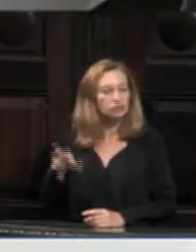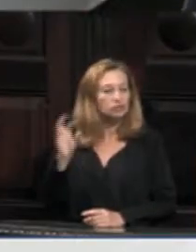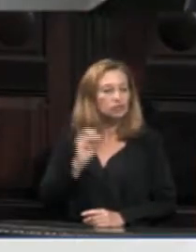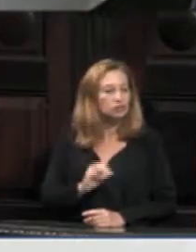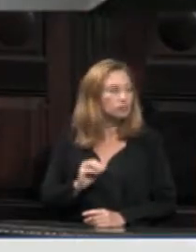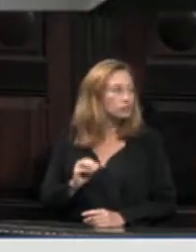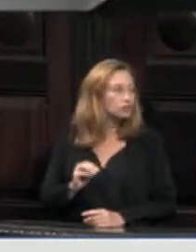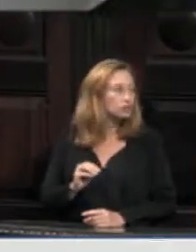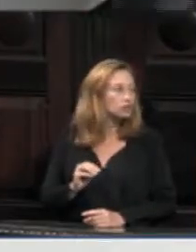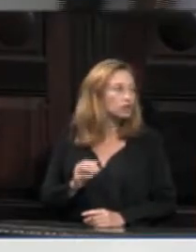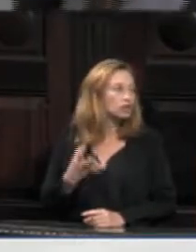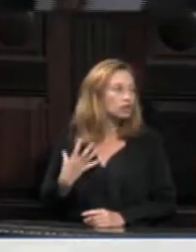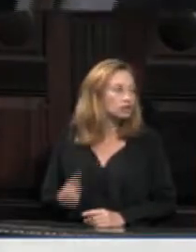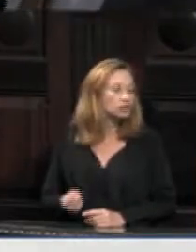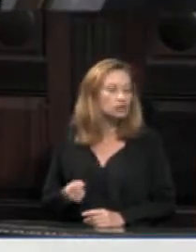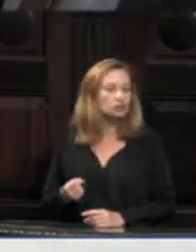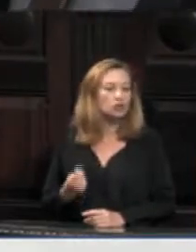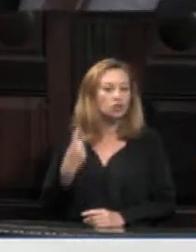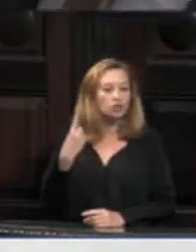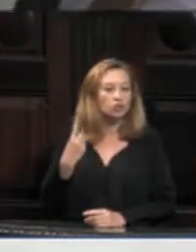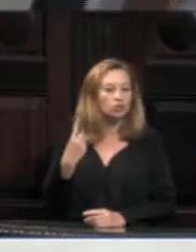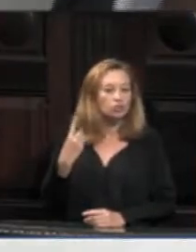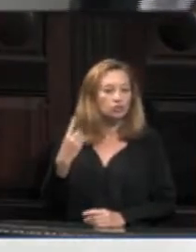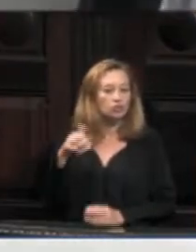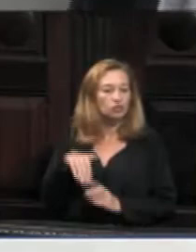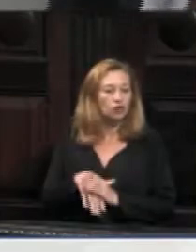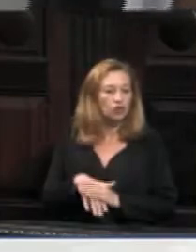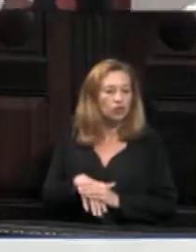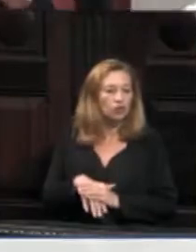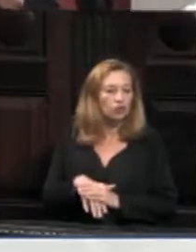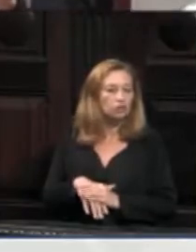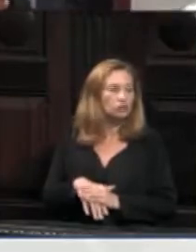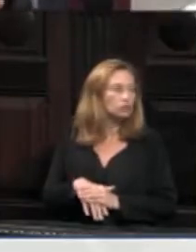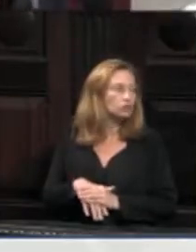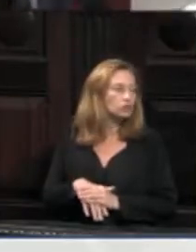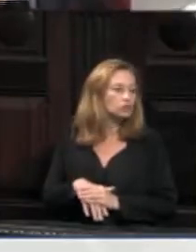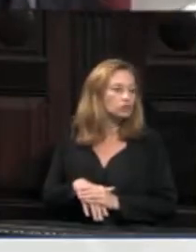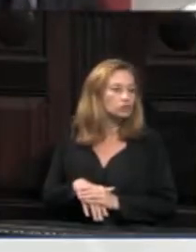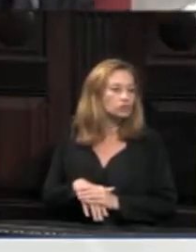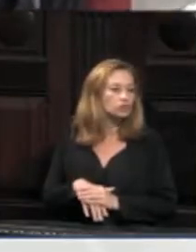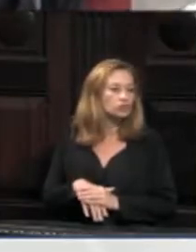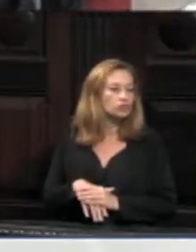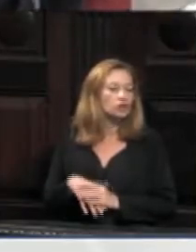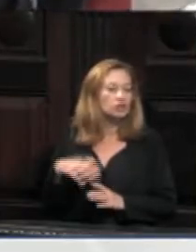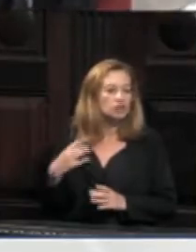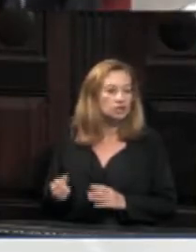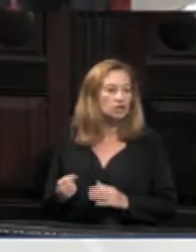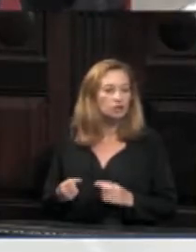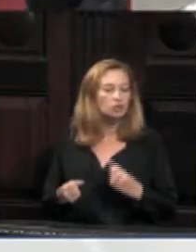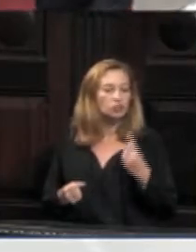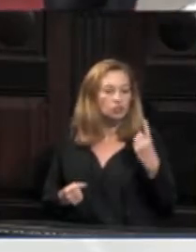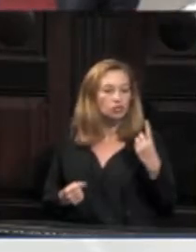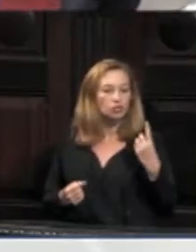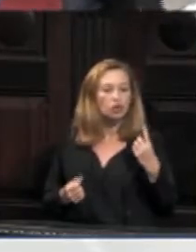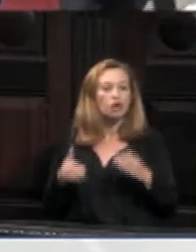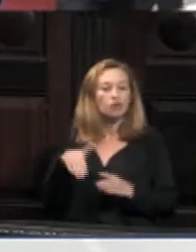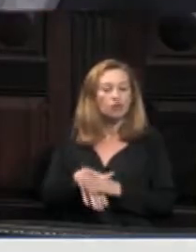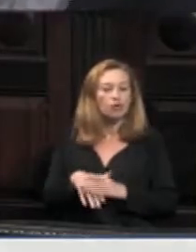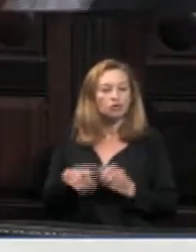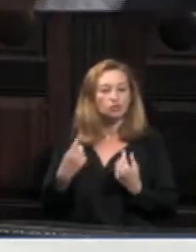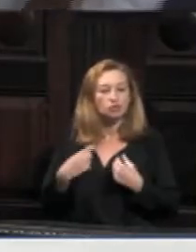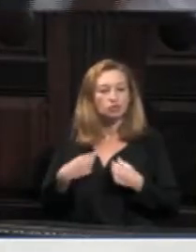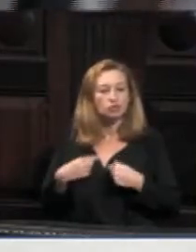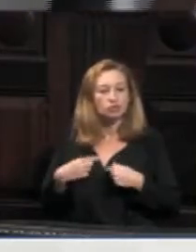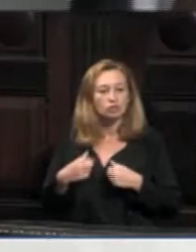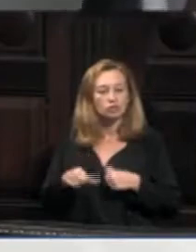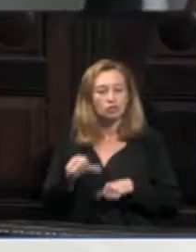favorável e sob júdice. Com voto... Favorável sob júdice. Contrário, deputado Dr. Julianelli. Dos 4 primeiros meses e favorável